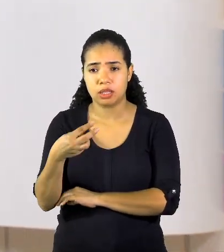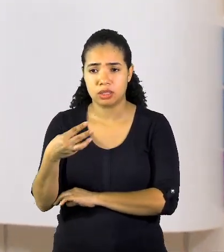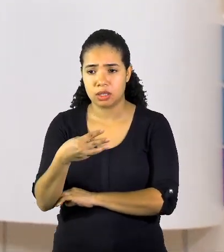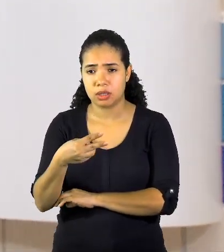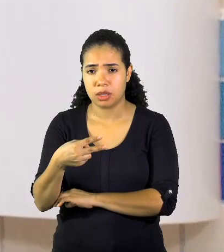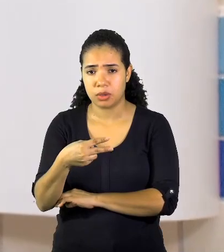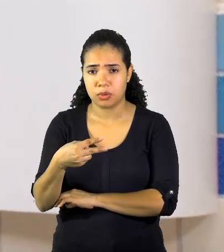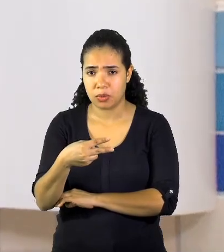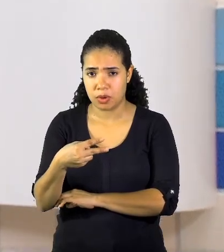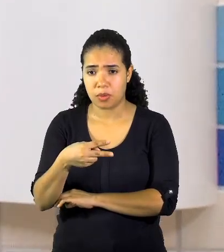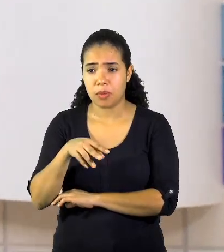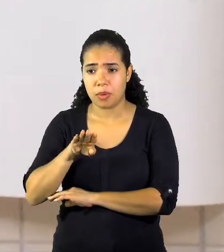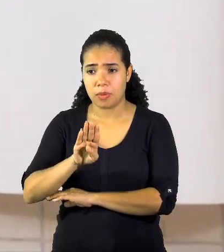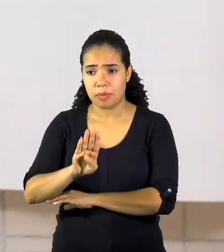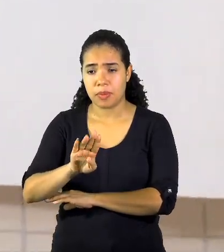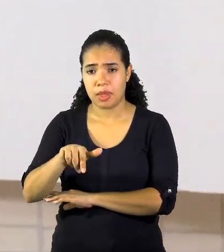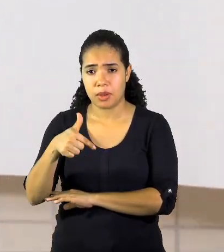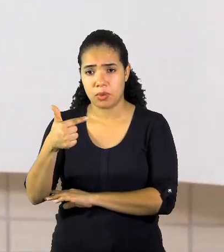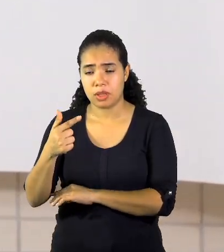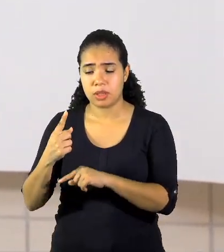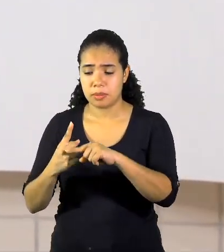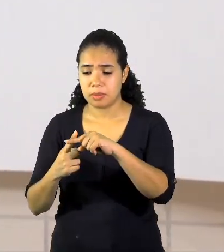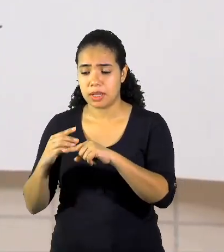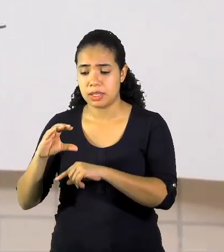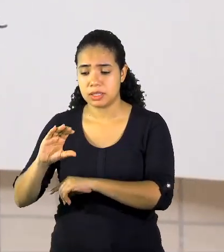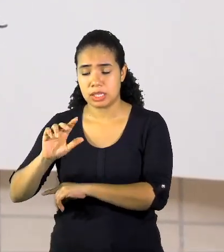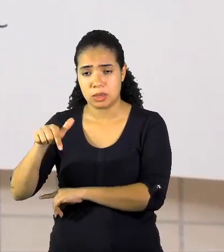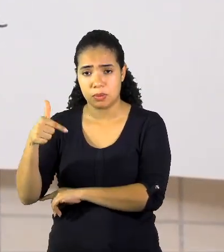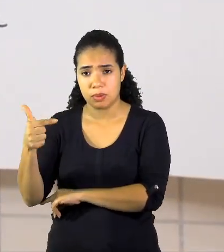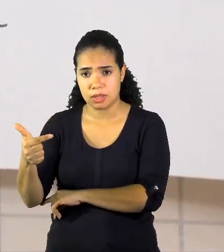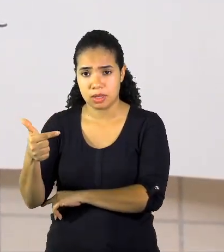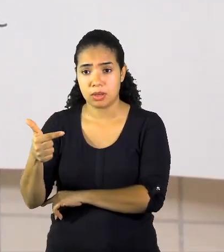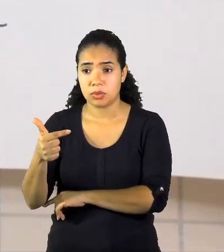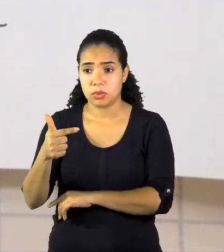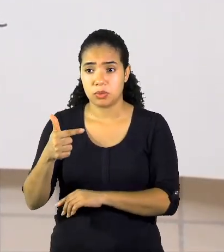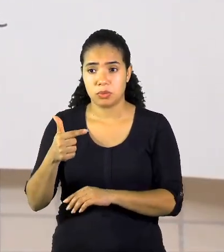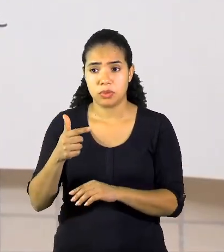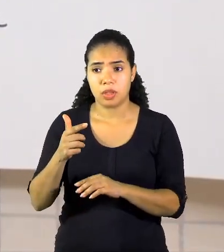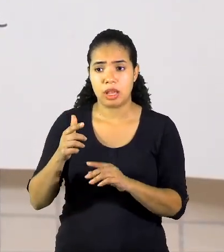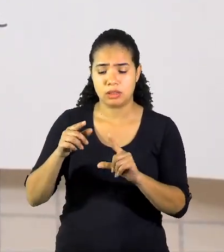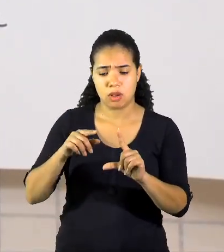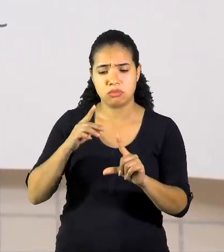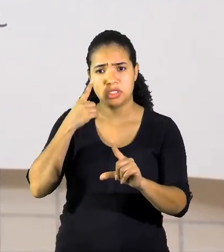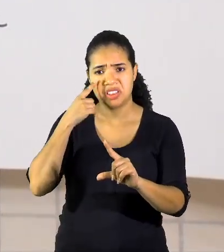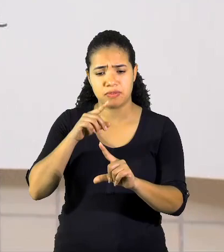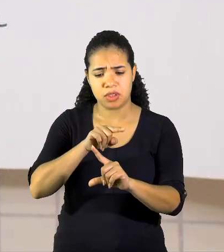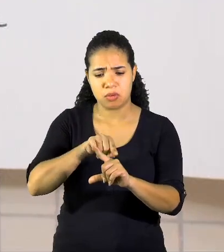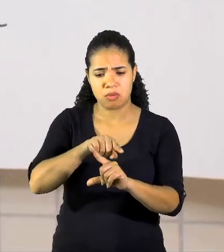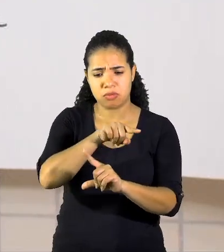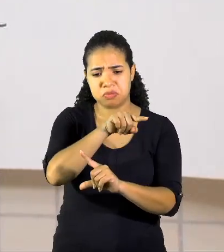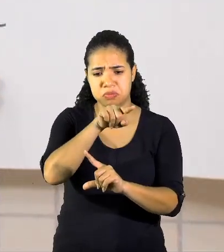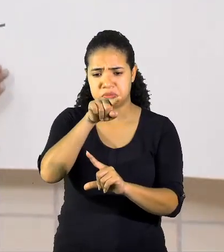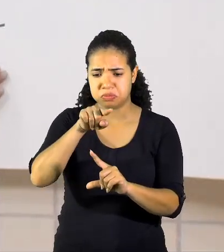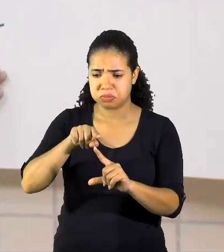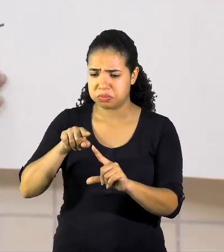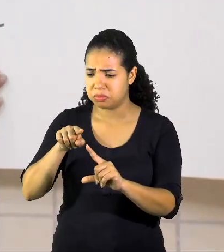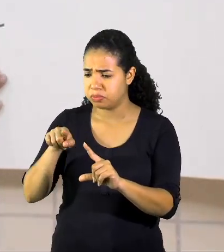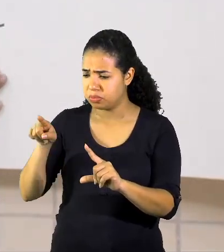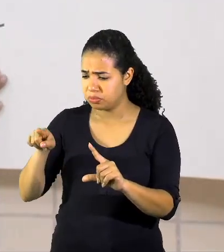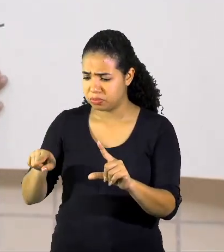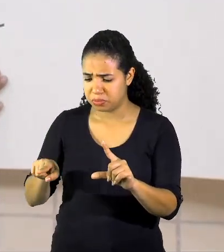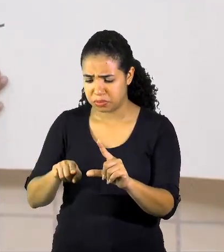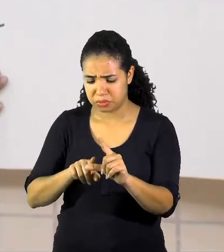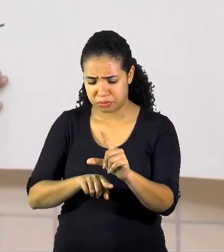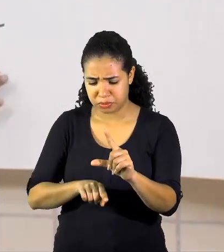C ao quadrado. Então, tudo isso que a gente discutiu até agora foi para chegar